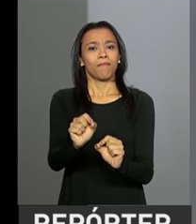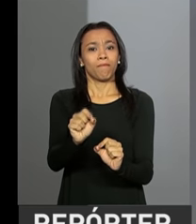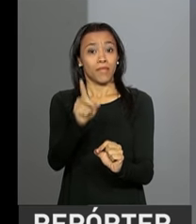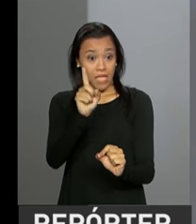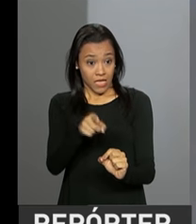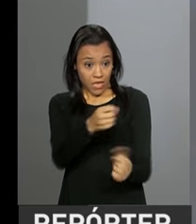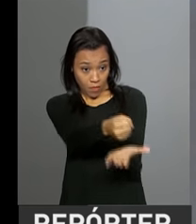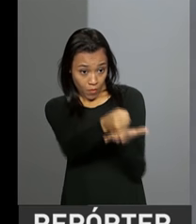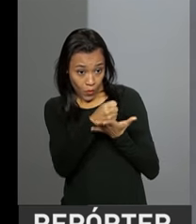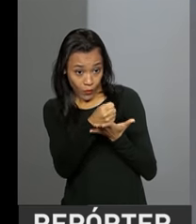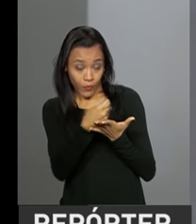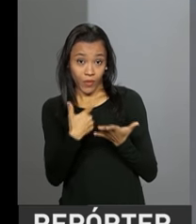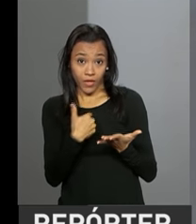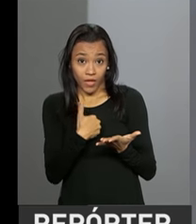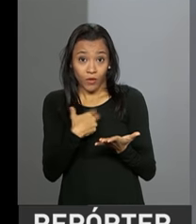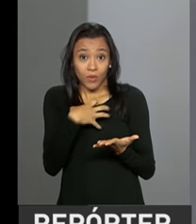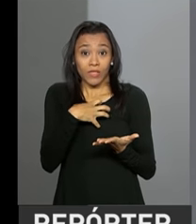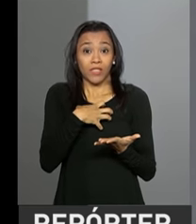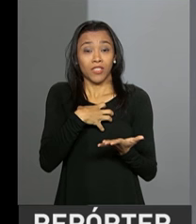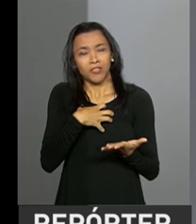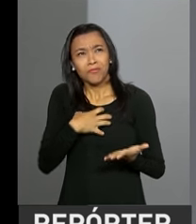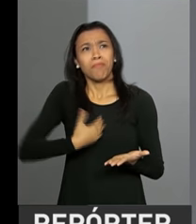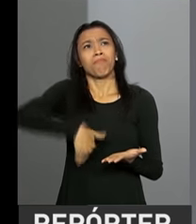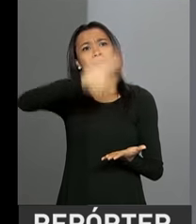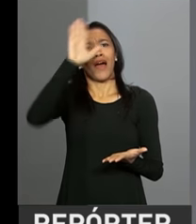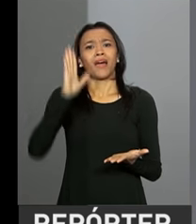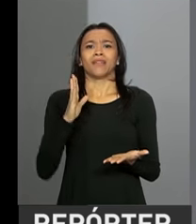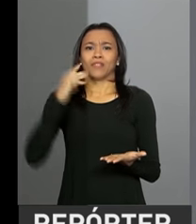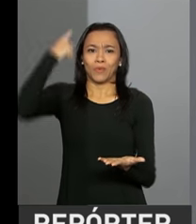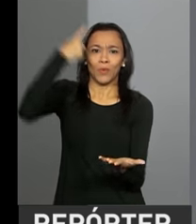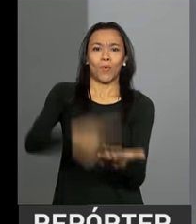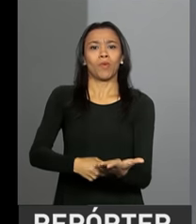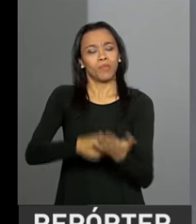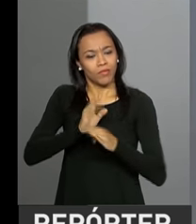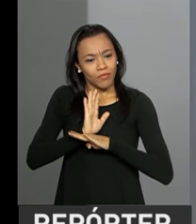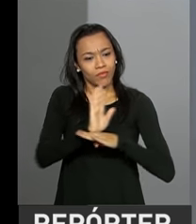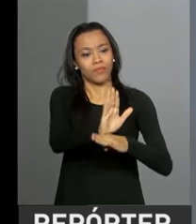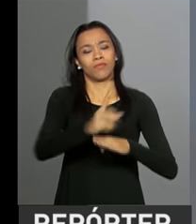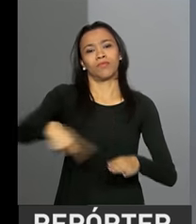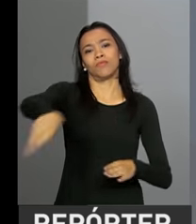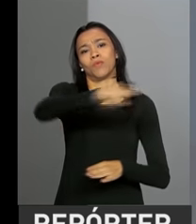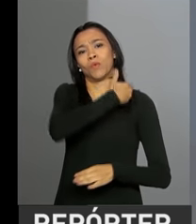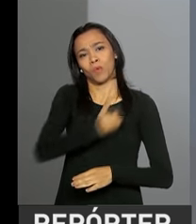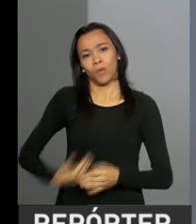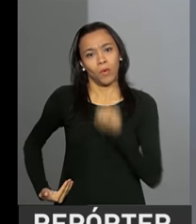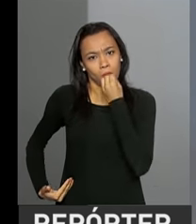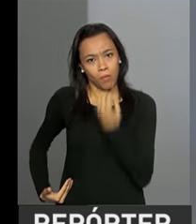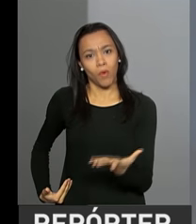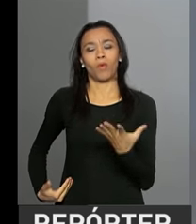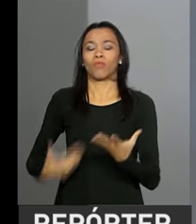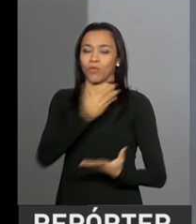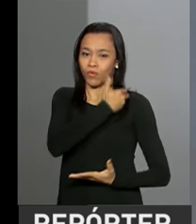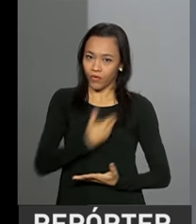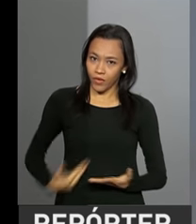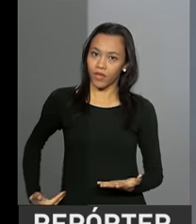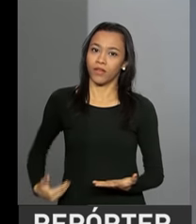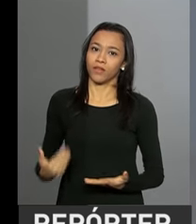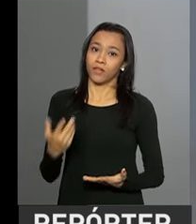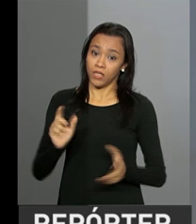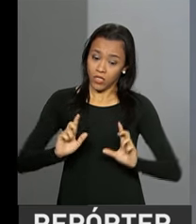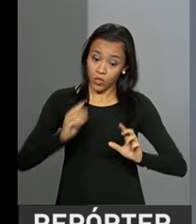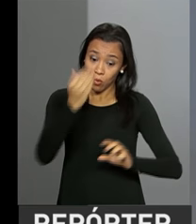desse apoio, eu estou muito mais obrigado a fazer um bom governo que recupere o país e o